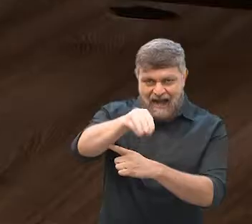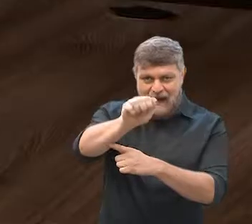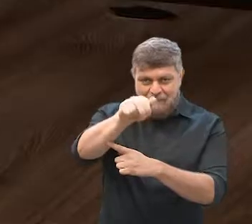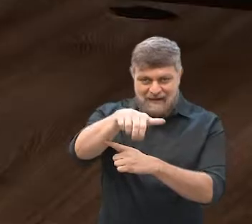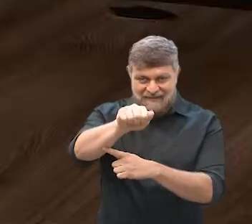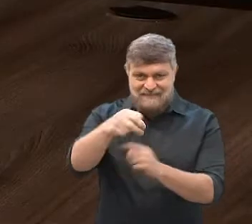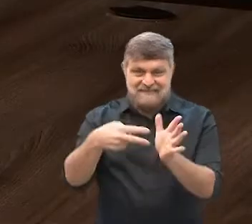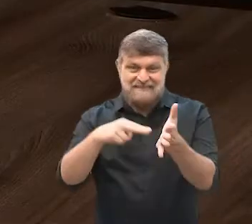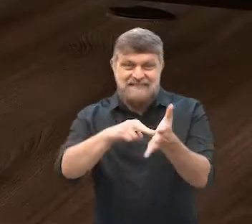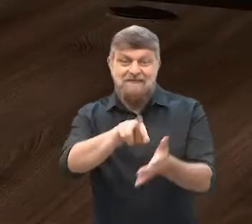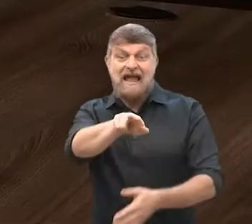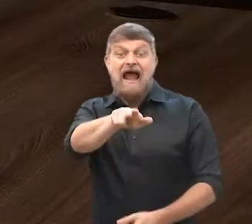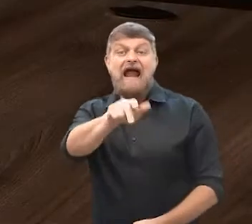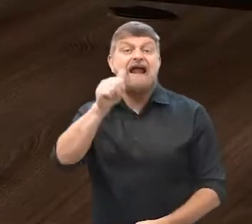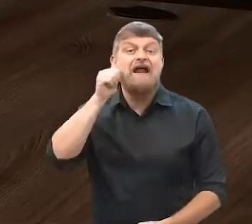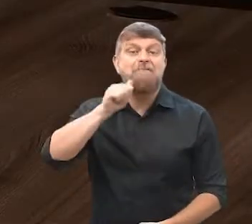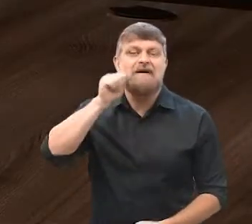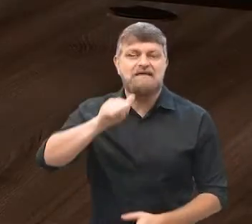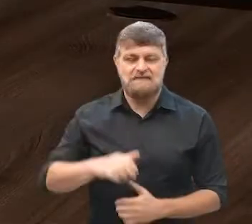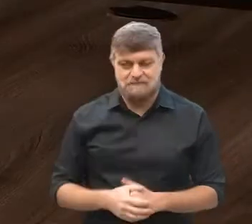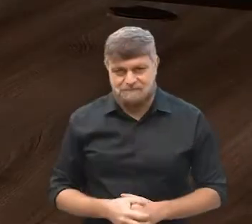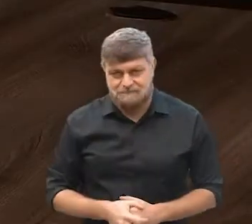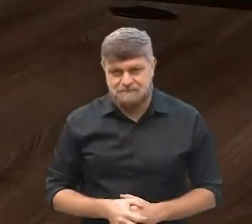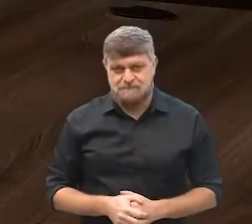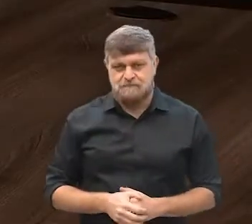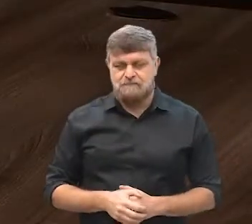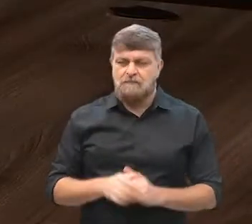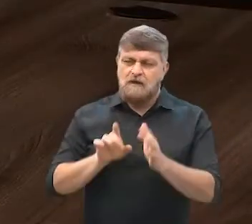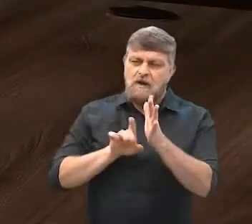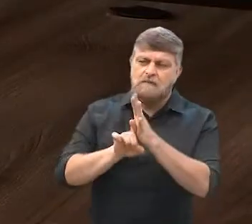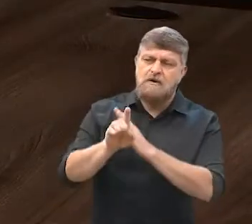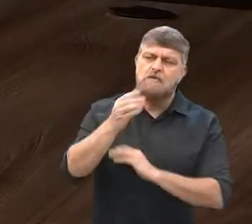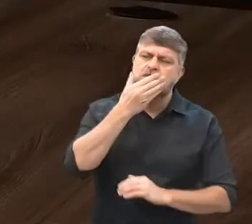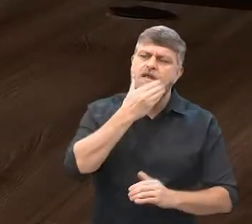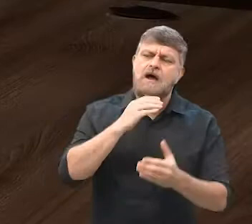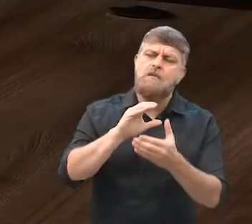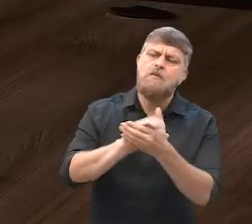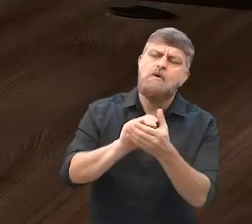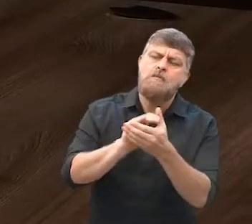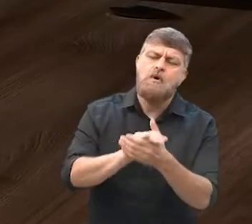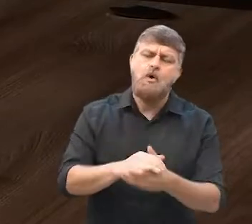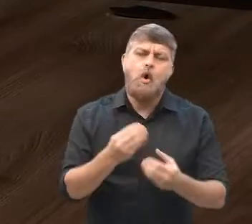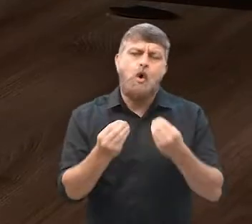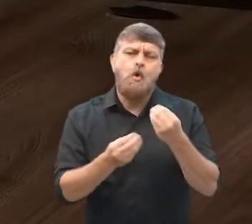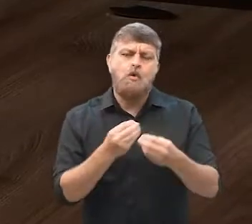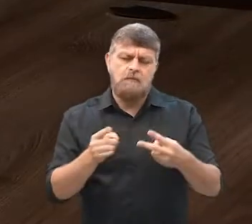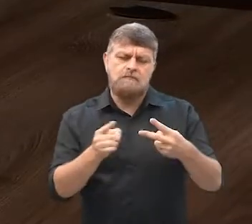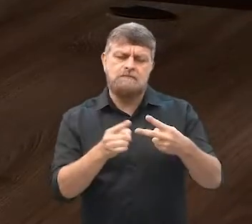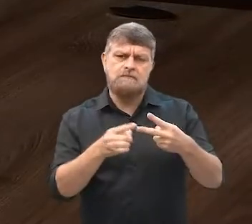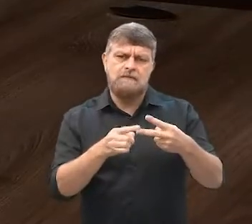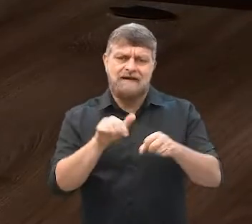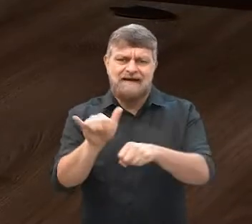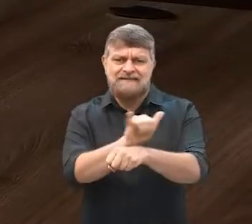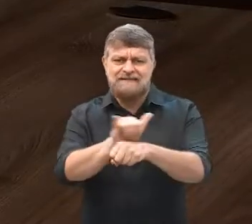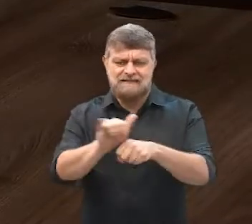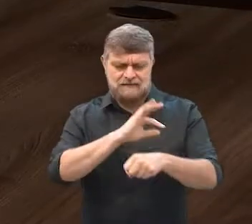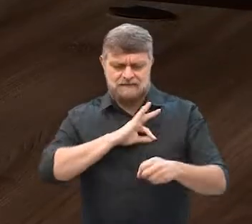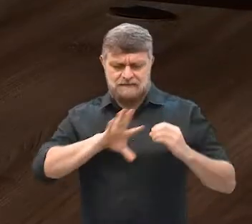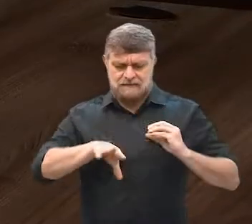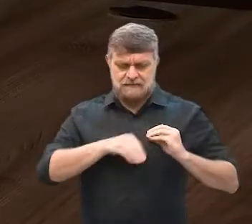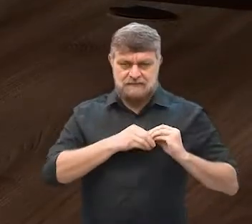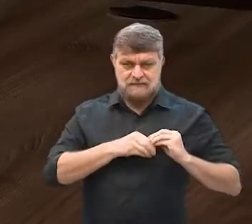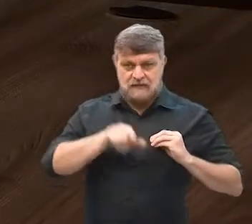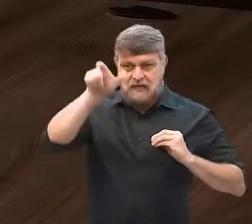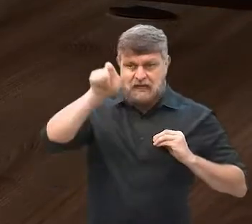Hermanas. Agora, Luiz, como foi essa questão de você, desse plano B,